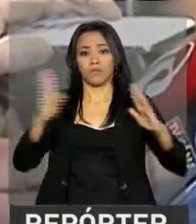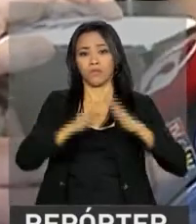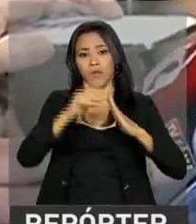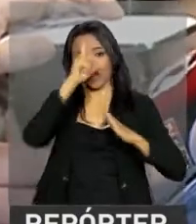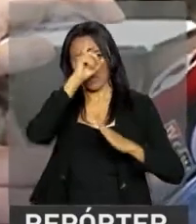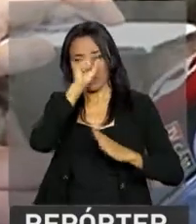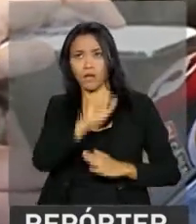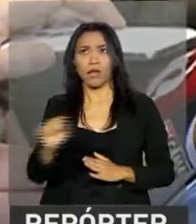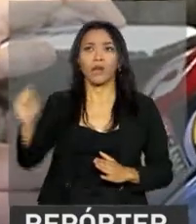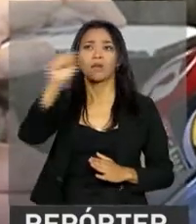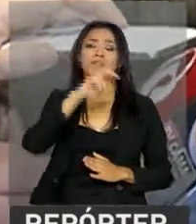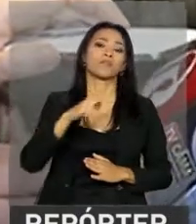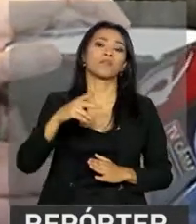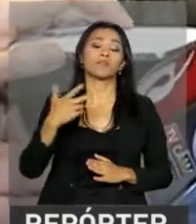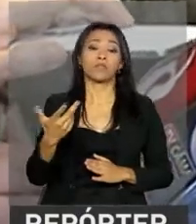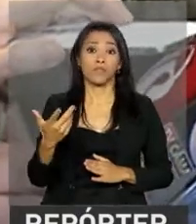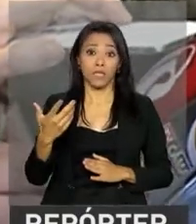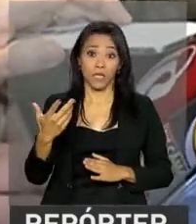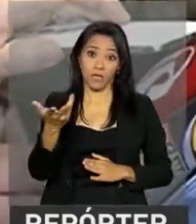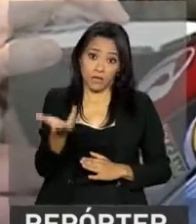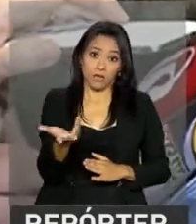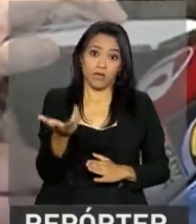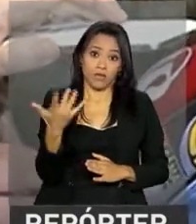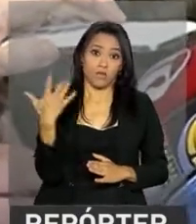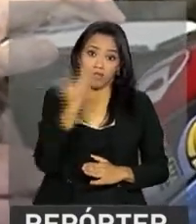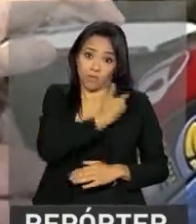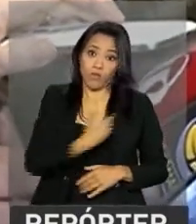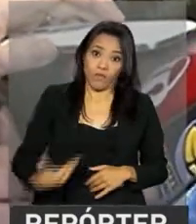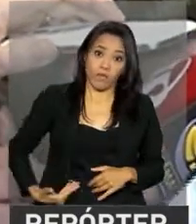pessoas que têm planos de saúde